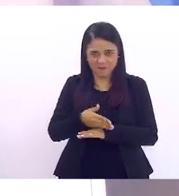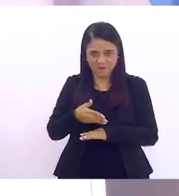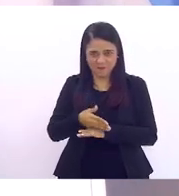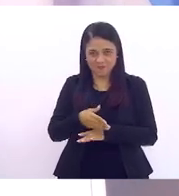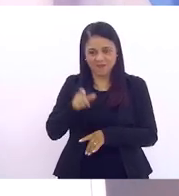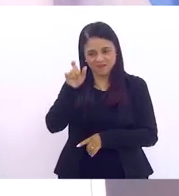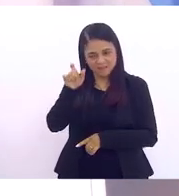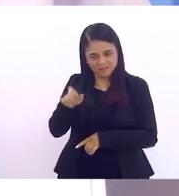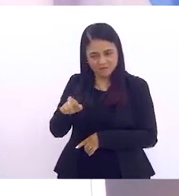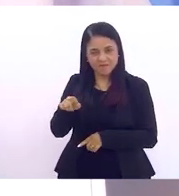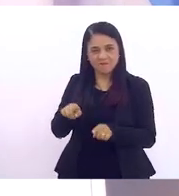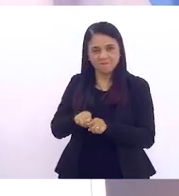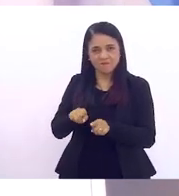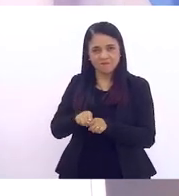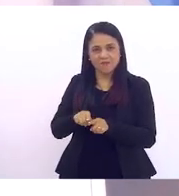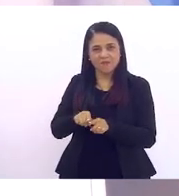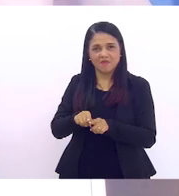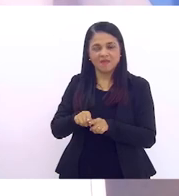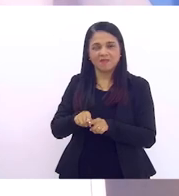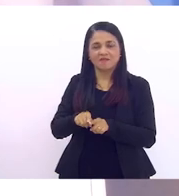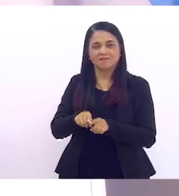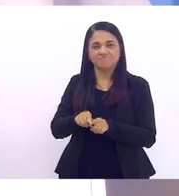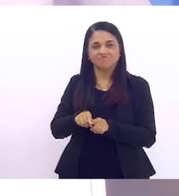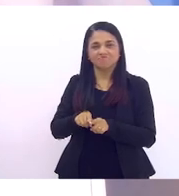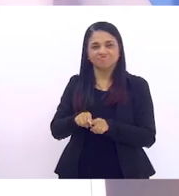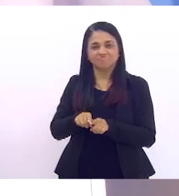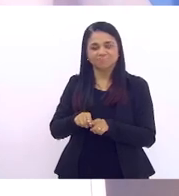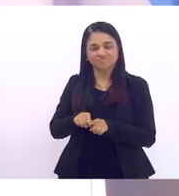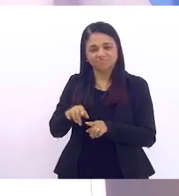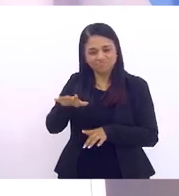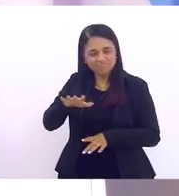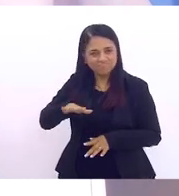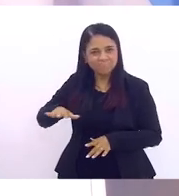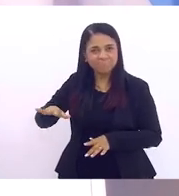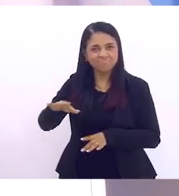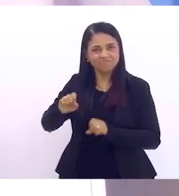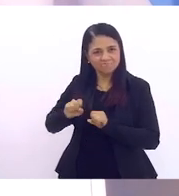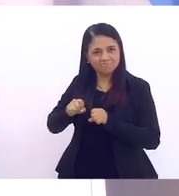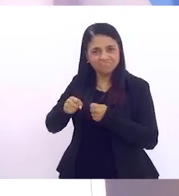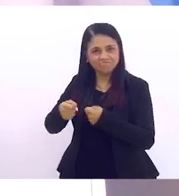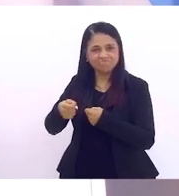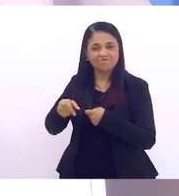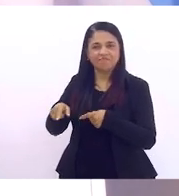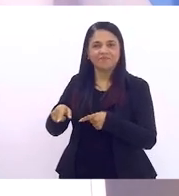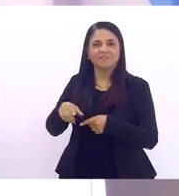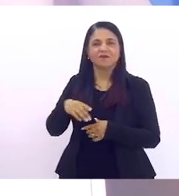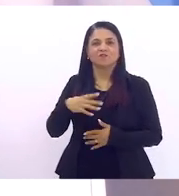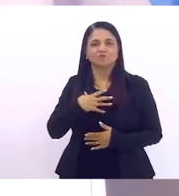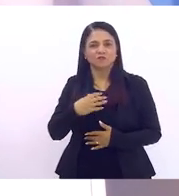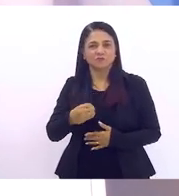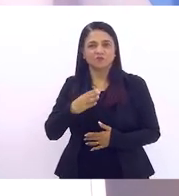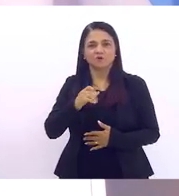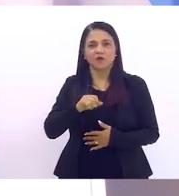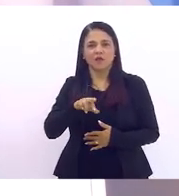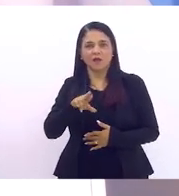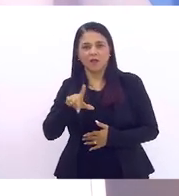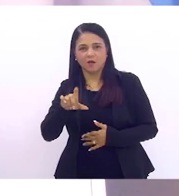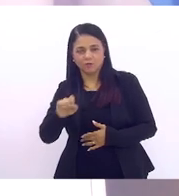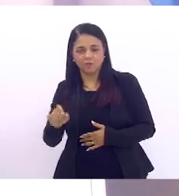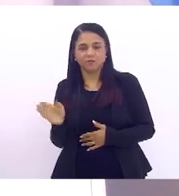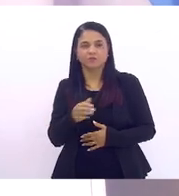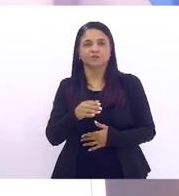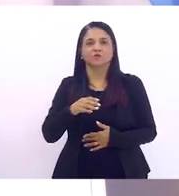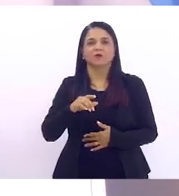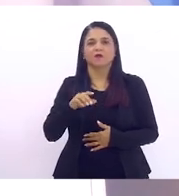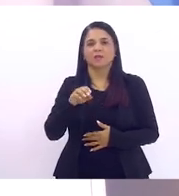é uma grande amante daquela região tanto ela quanto os filhos o Carlos o Eduardo e o Flávio Muito obrigado